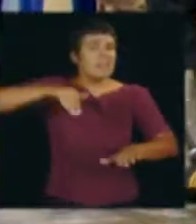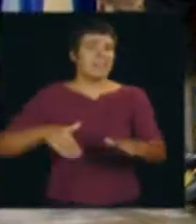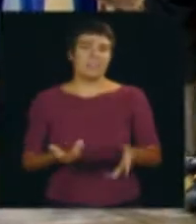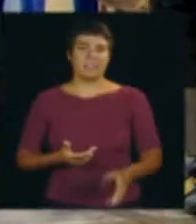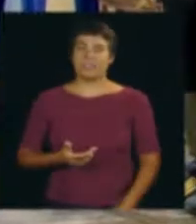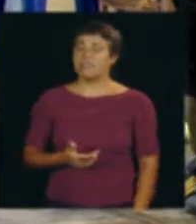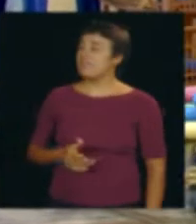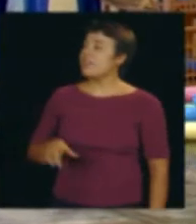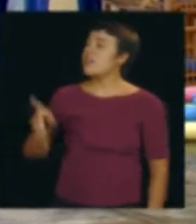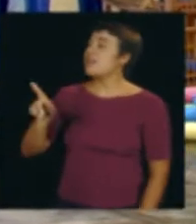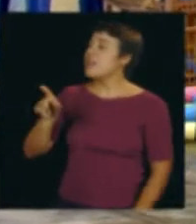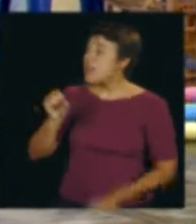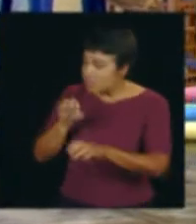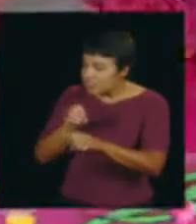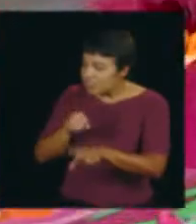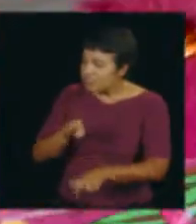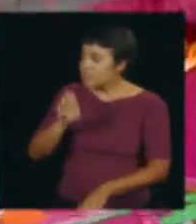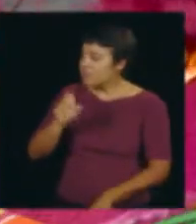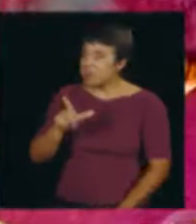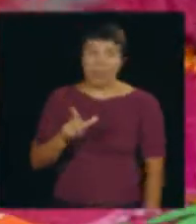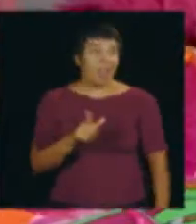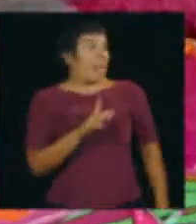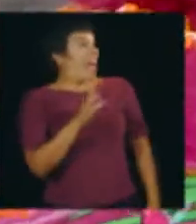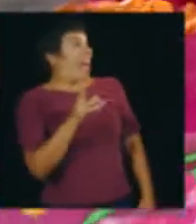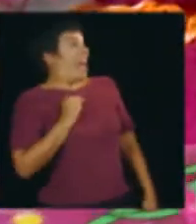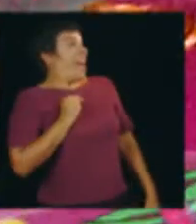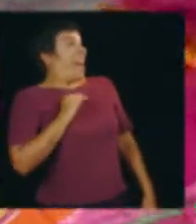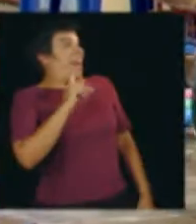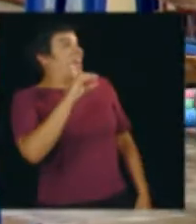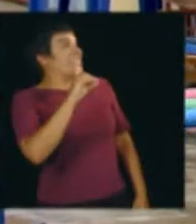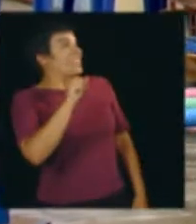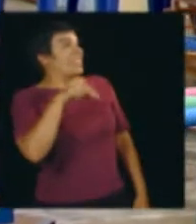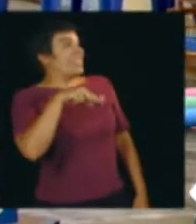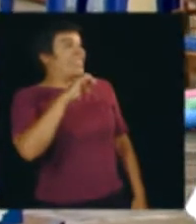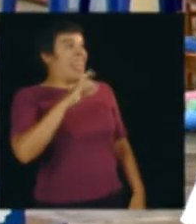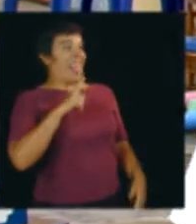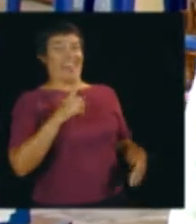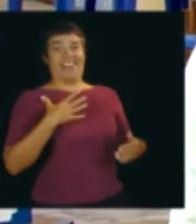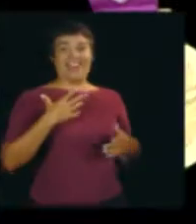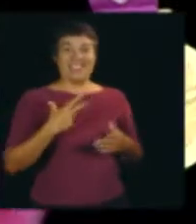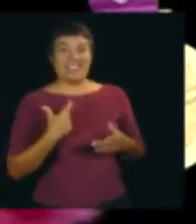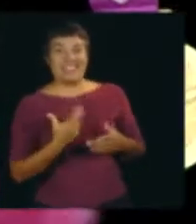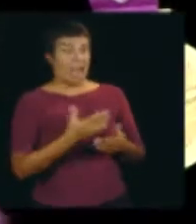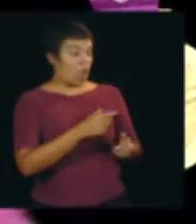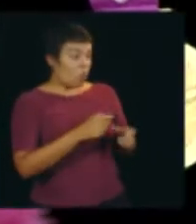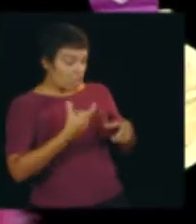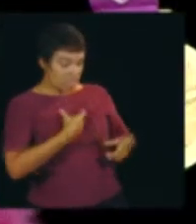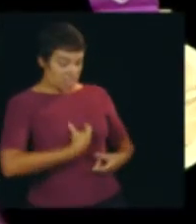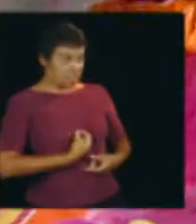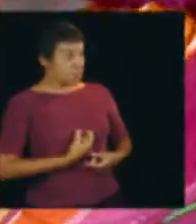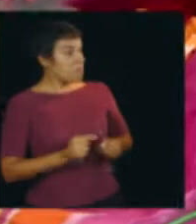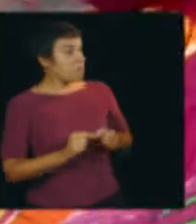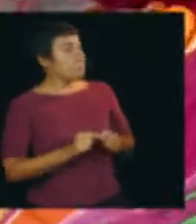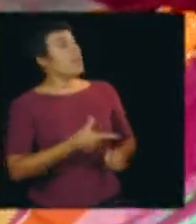Daniel Dias se aproxima. Eu te ensino, Bel. Ele tem os braços encurtados. Senta ao lado de Bel. Quantas